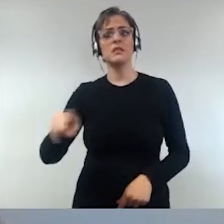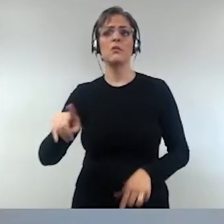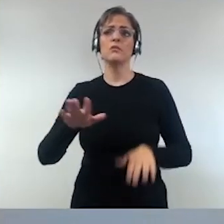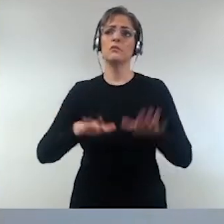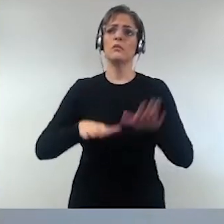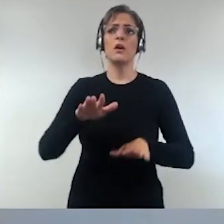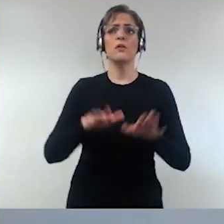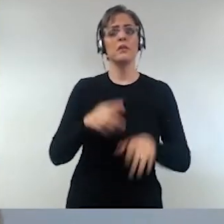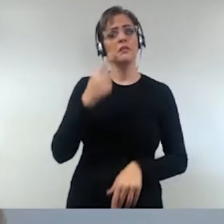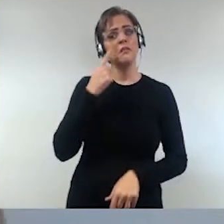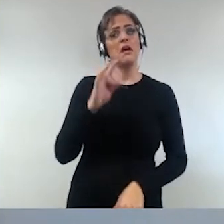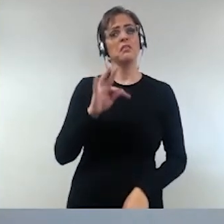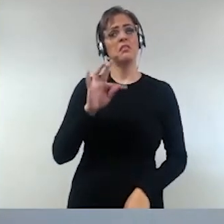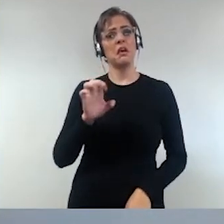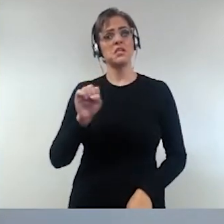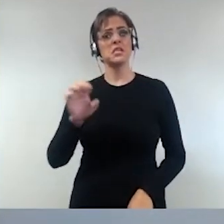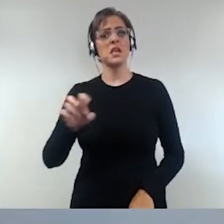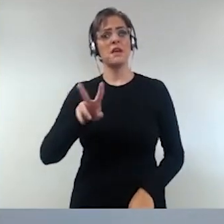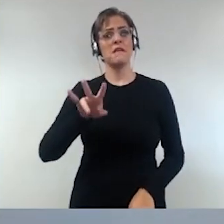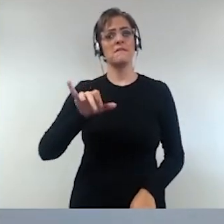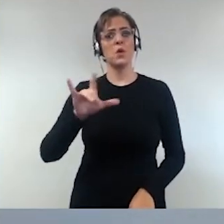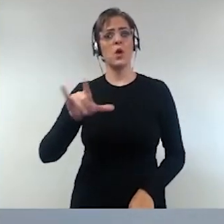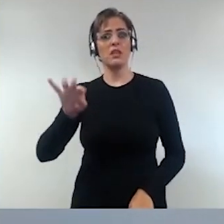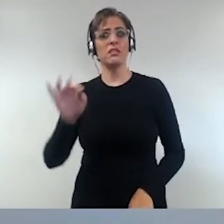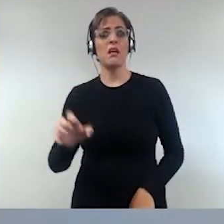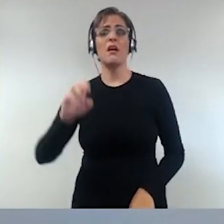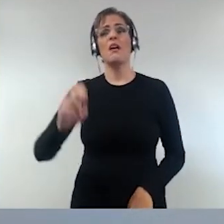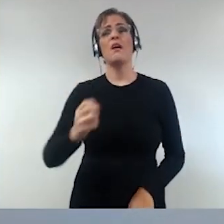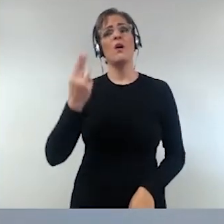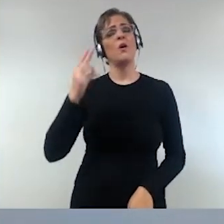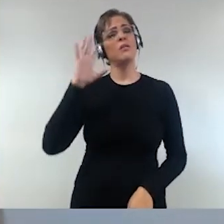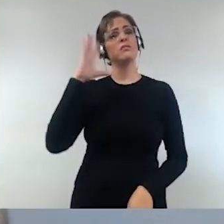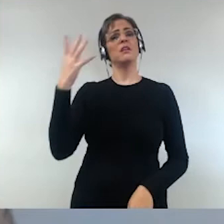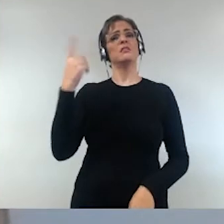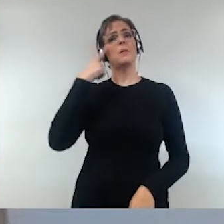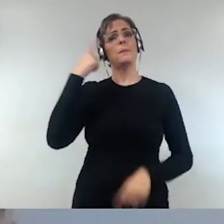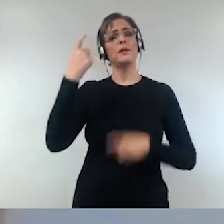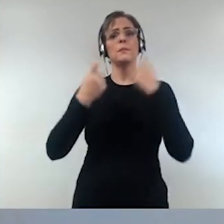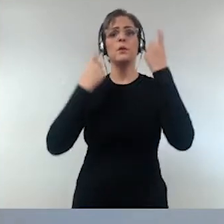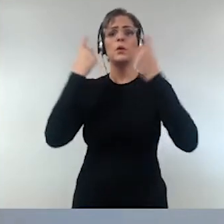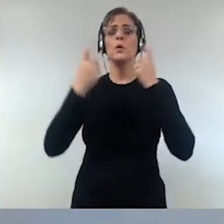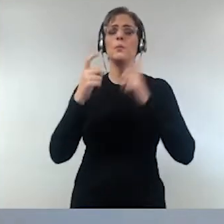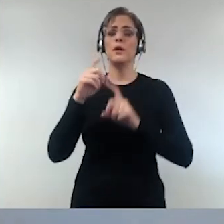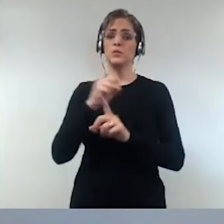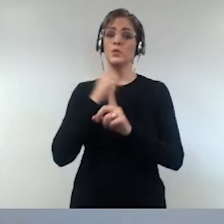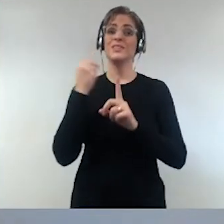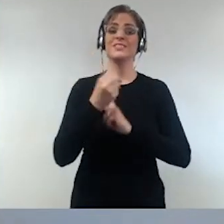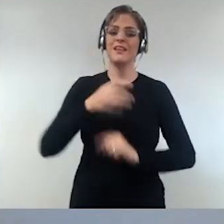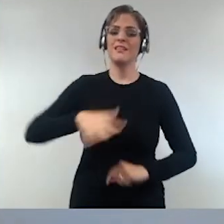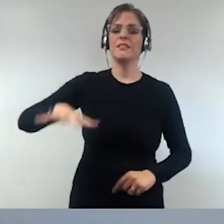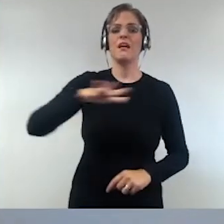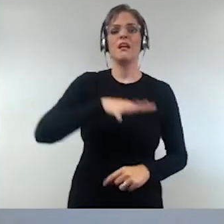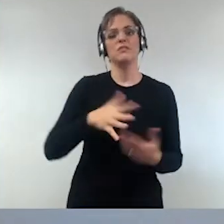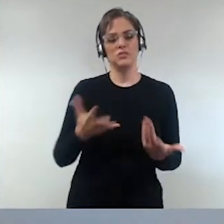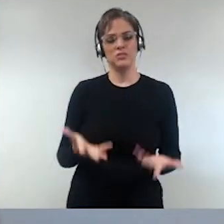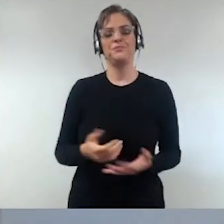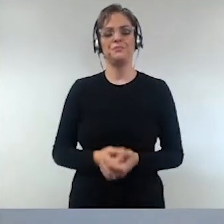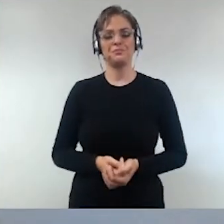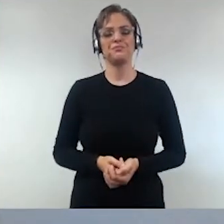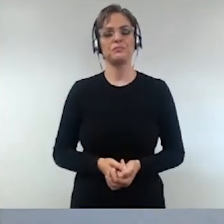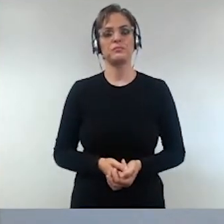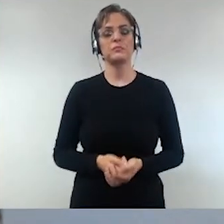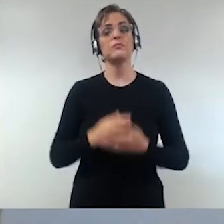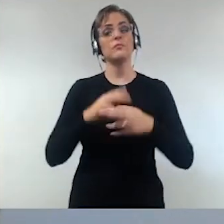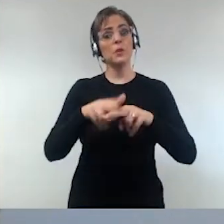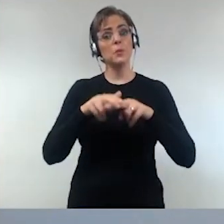talvez vinculantes, e também por decisões que vão se preocupar com o impacto social do conjunto dessas decisões. Então, corre o